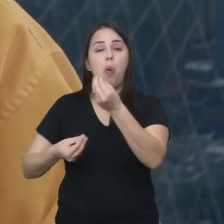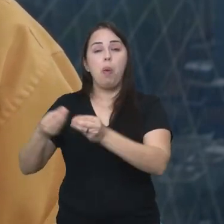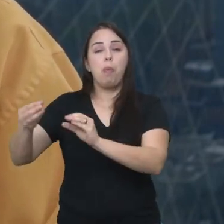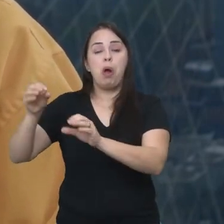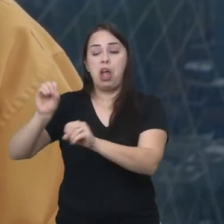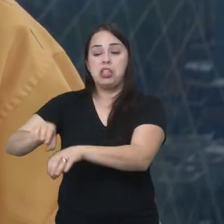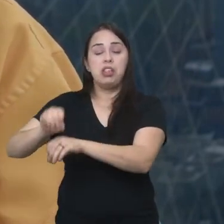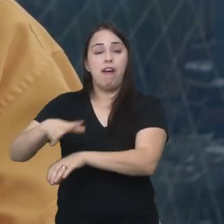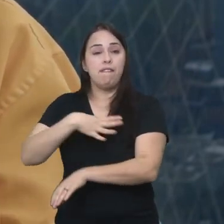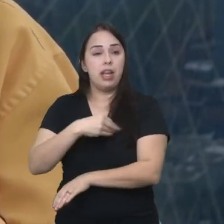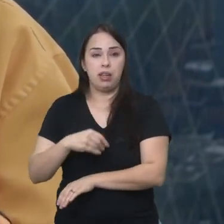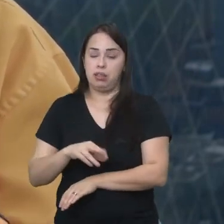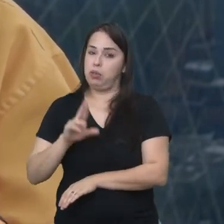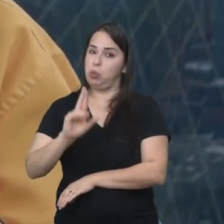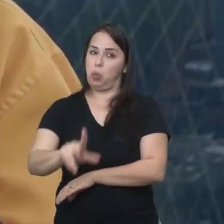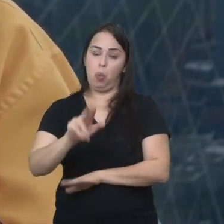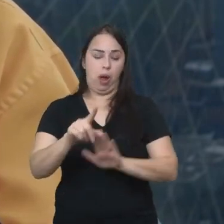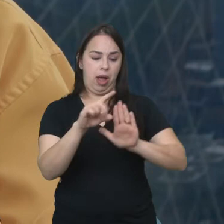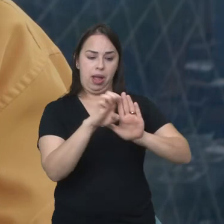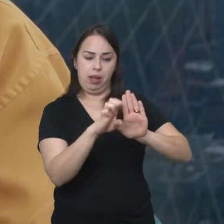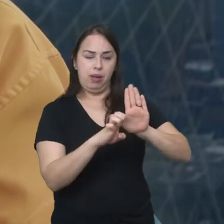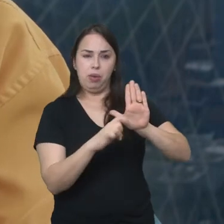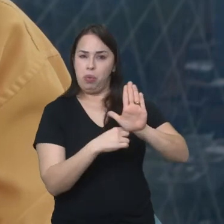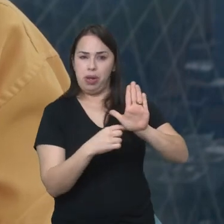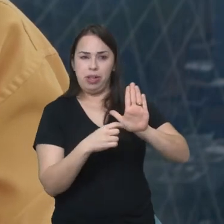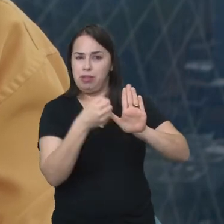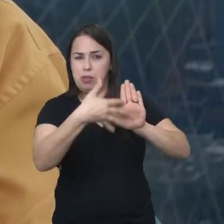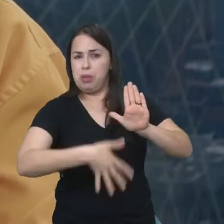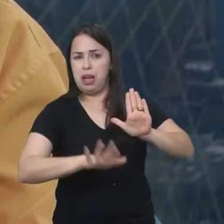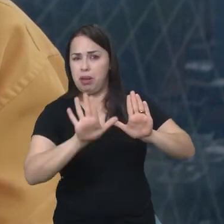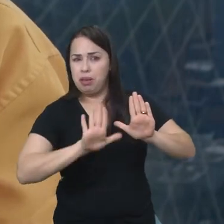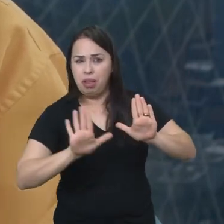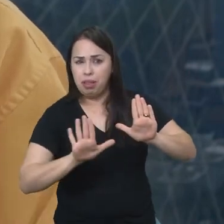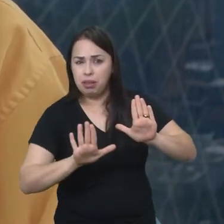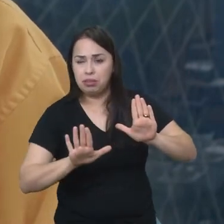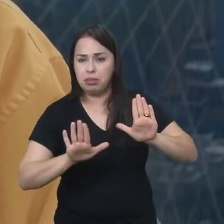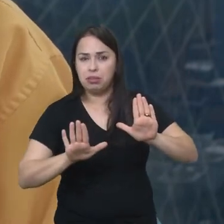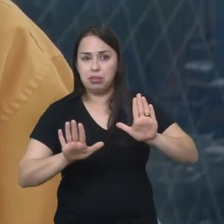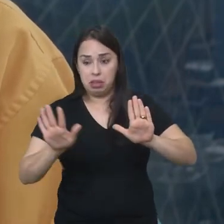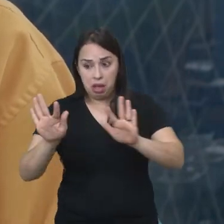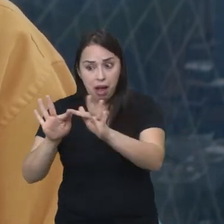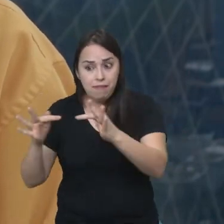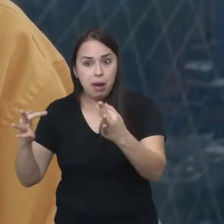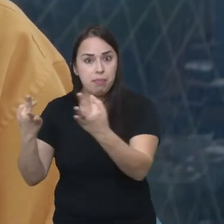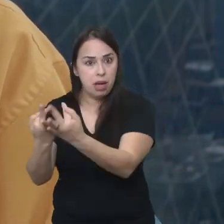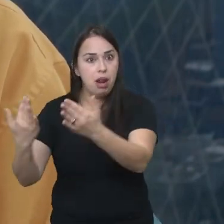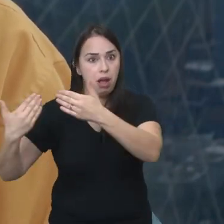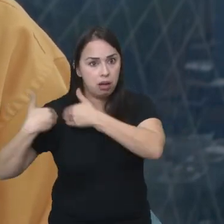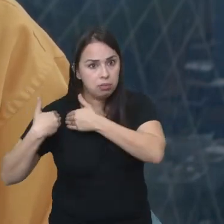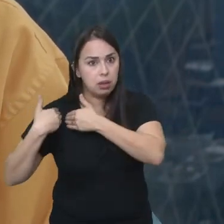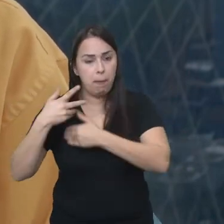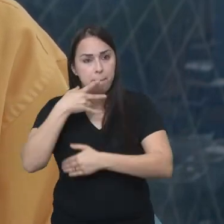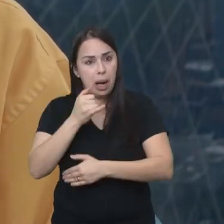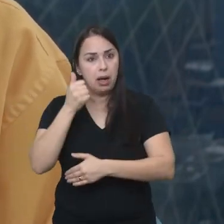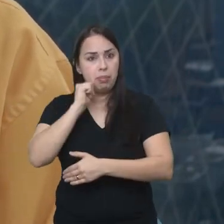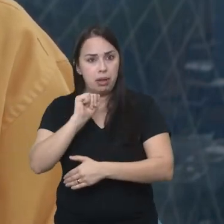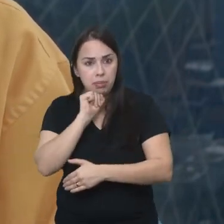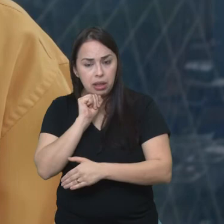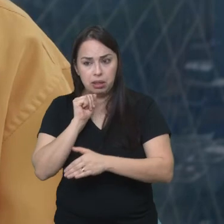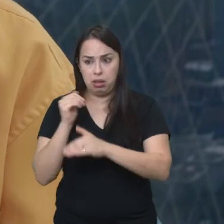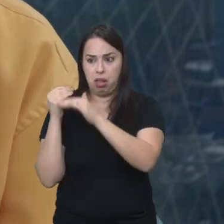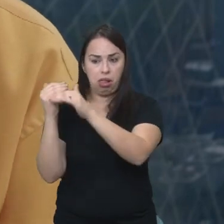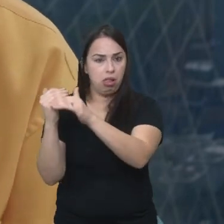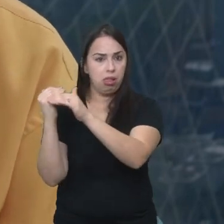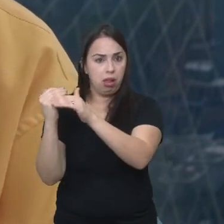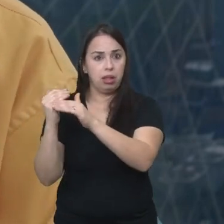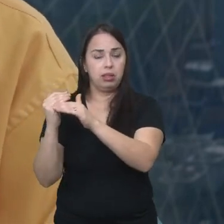não vai dizer isso, vai dizer que o poder familiar será exercido pelos pais e pela mãe, em condição de igualdade. Então, muitas das vezes,